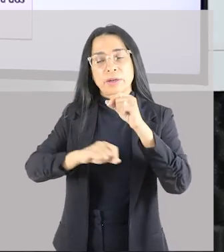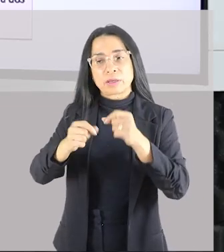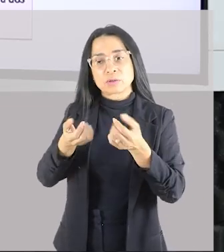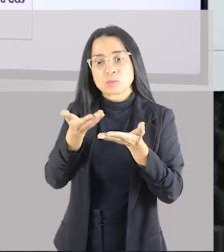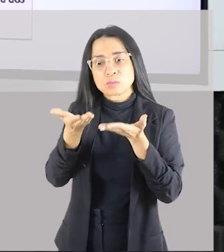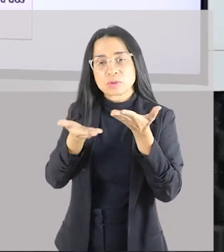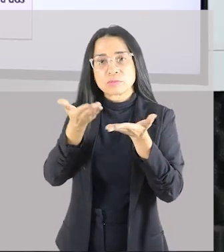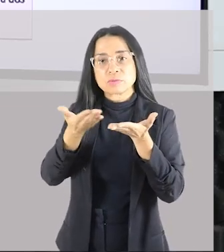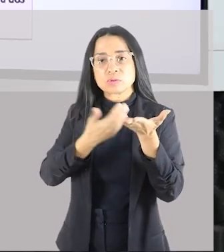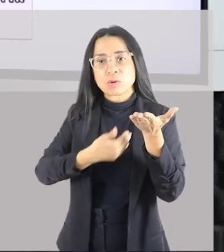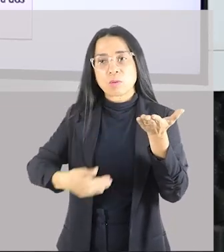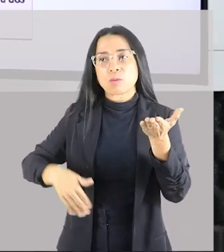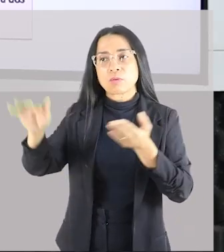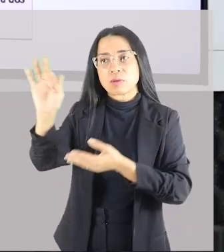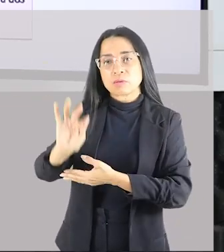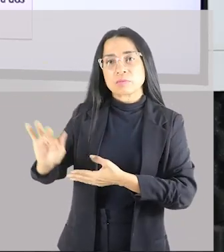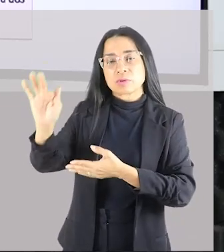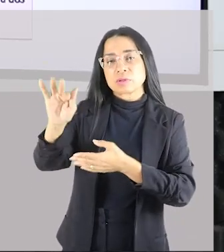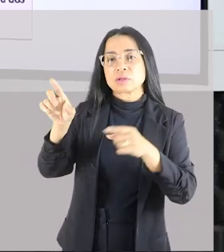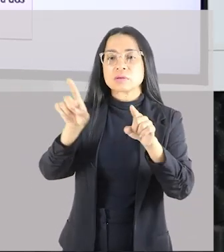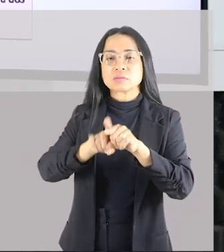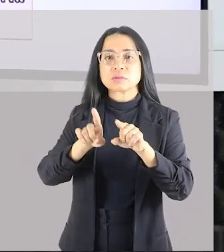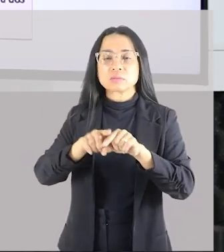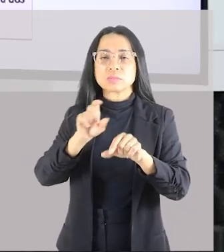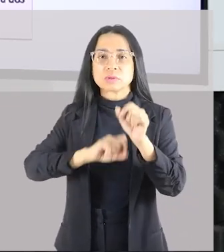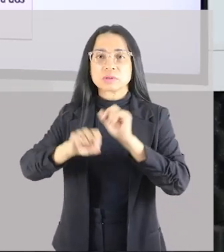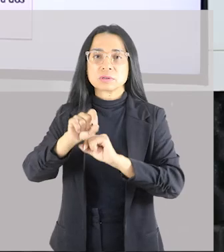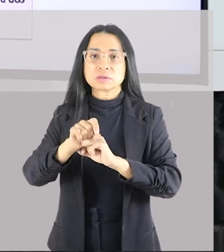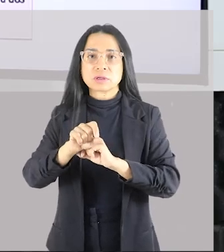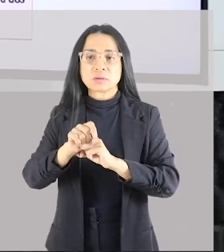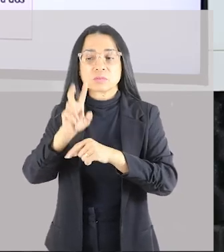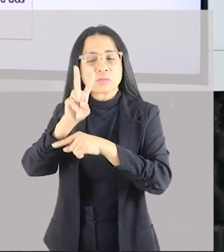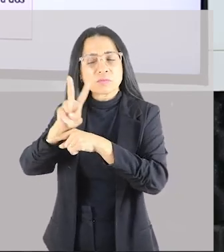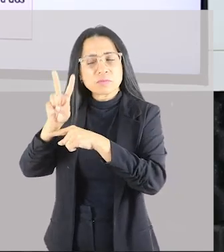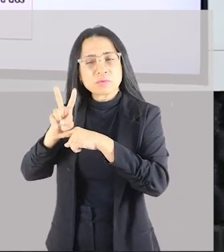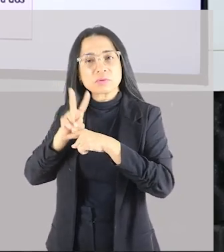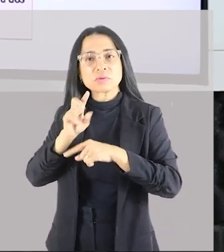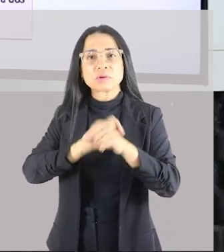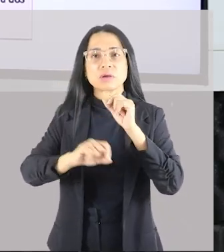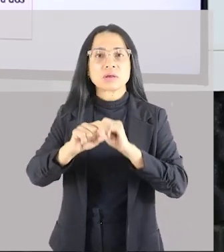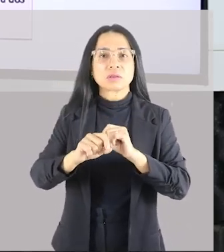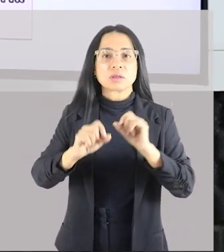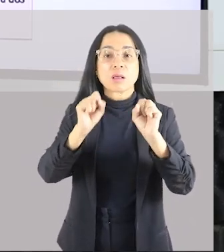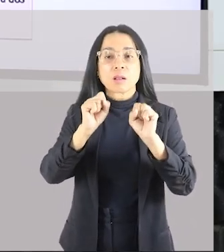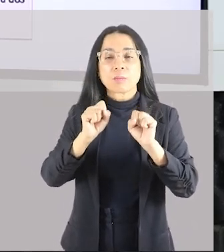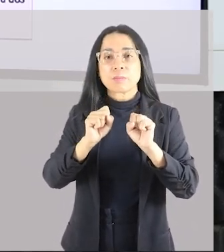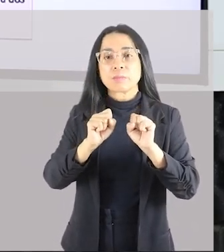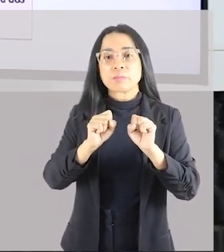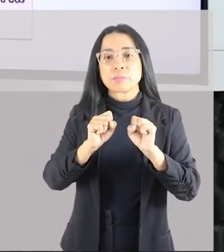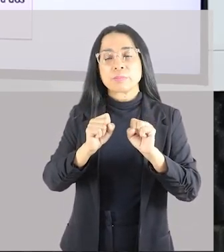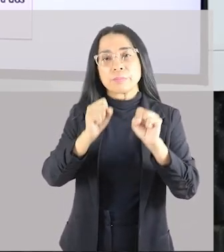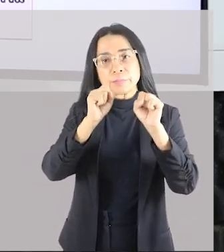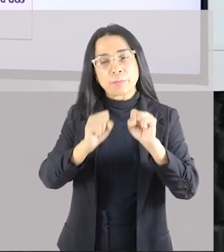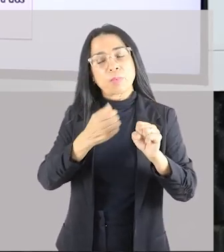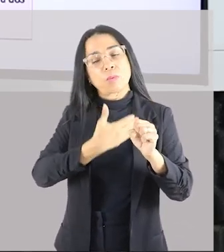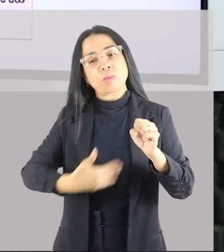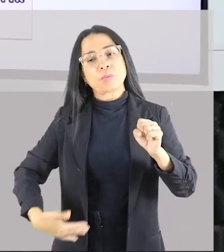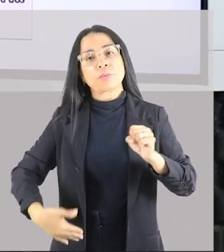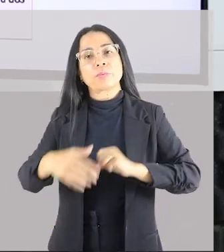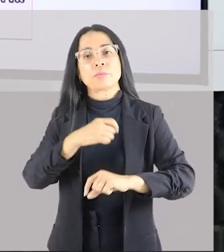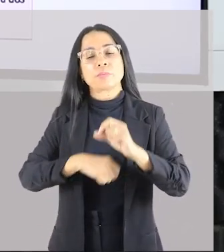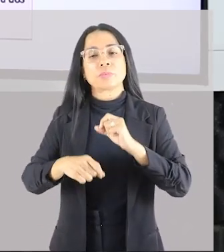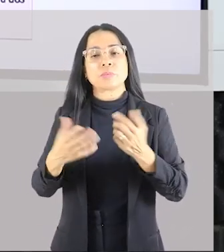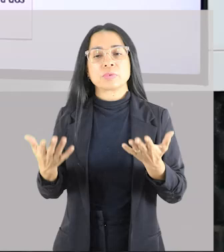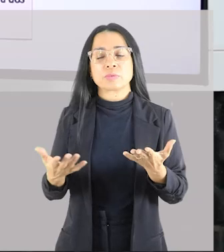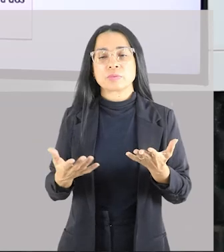serviço ao governo federal e que também são ali monitoradas e fiscalizadas pelo poder público. É interessante